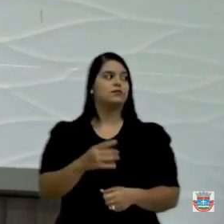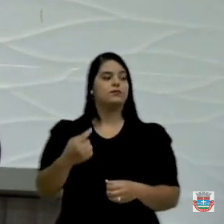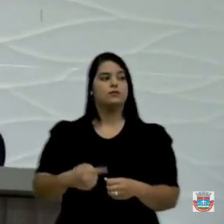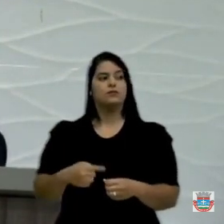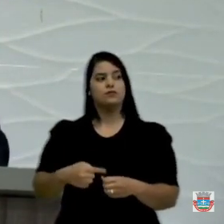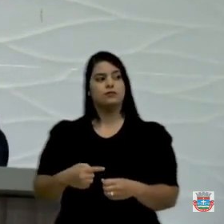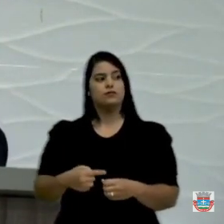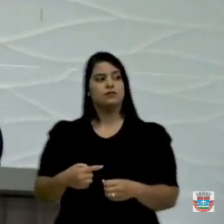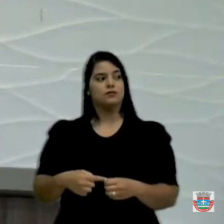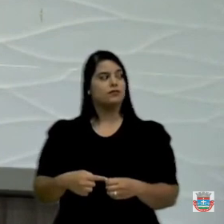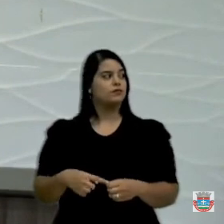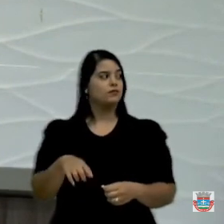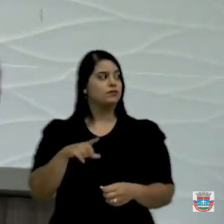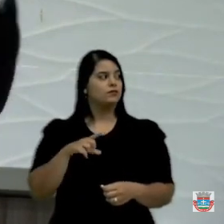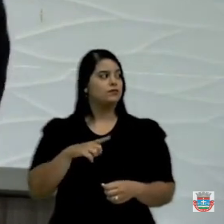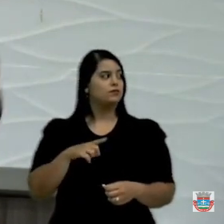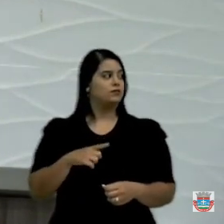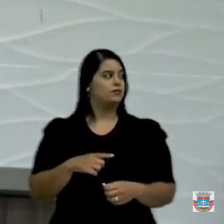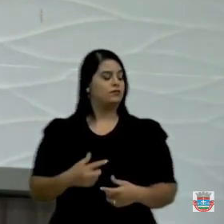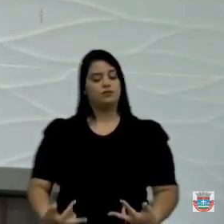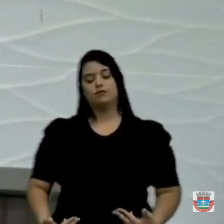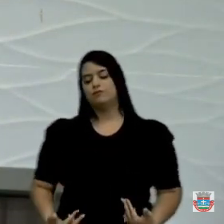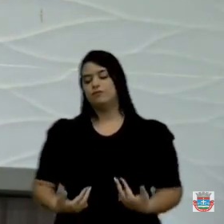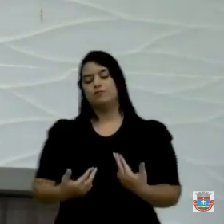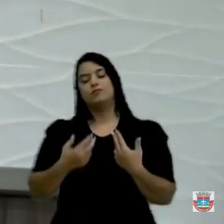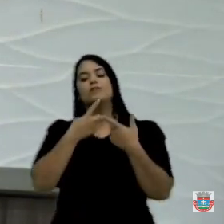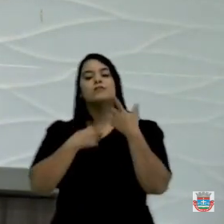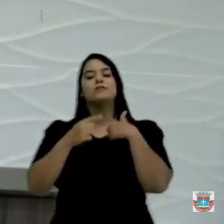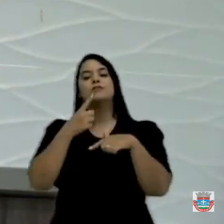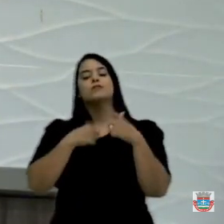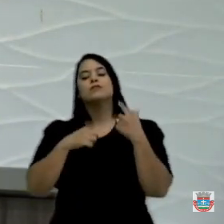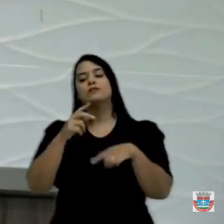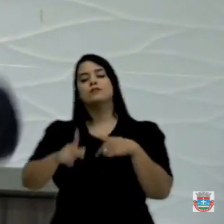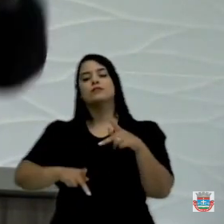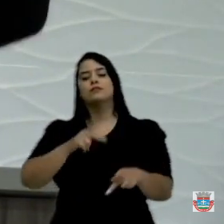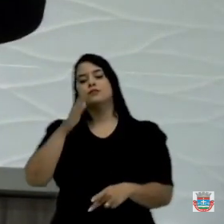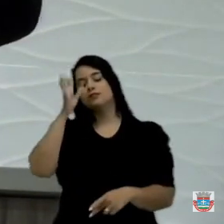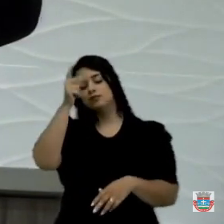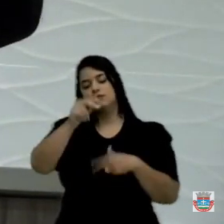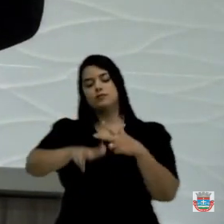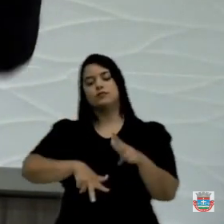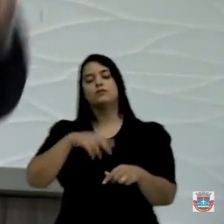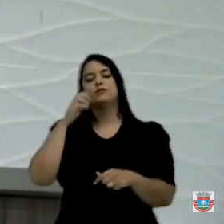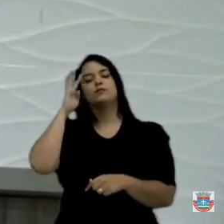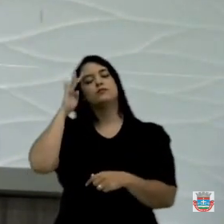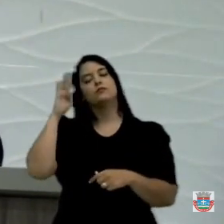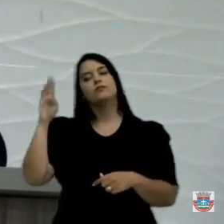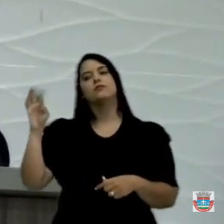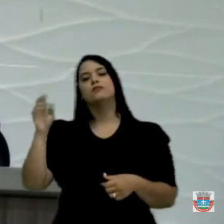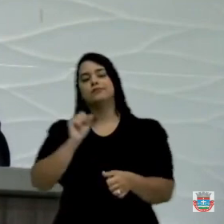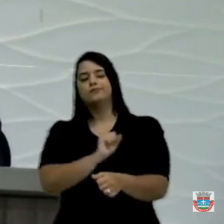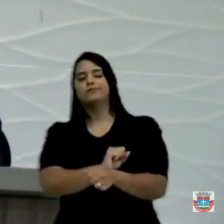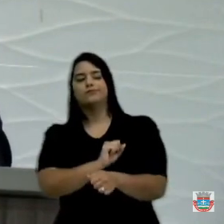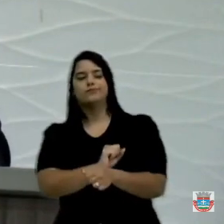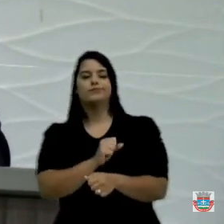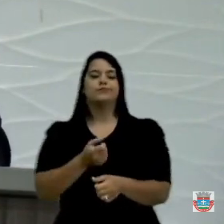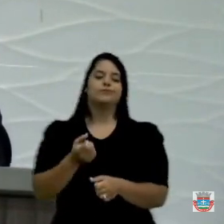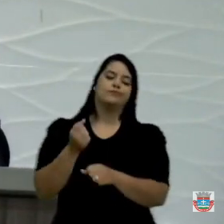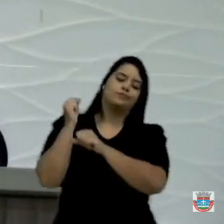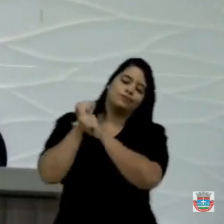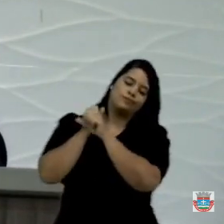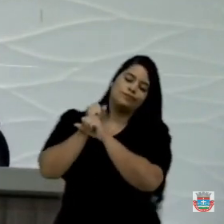município, tem essa cirurgia tão desejada que o povo de São Bento tanto sonha, que está parado há muito tempo. Tenho fé em